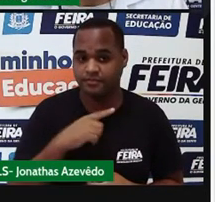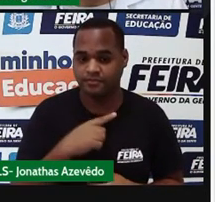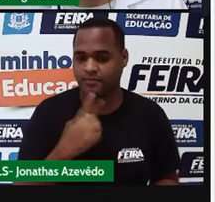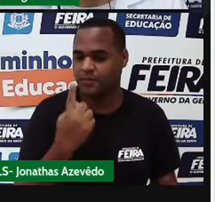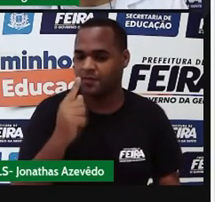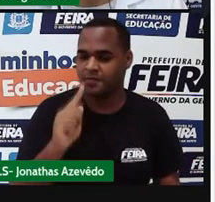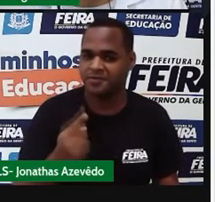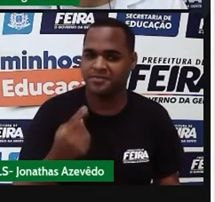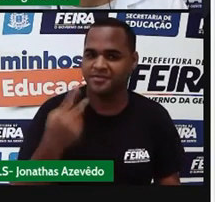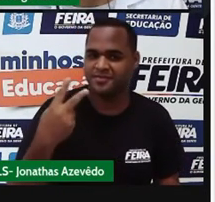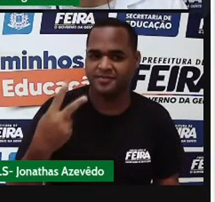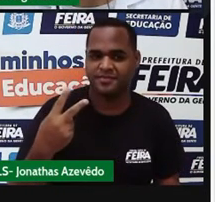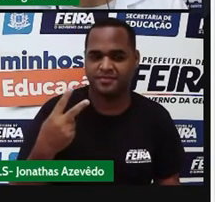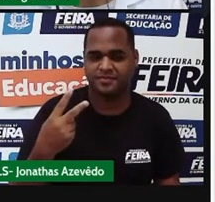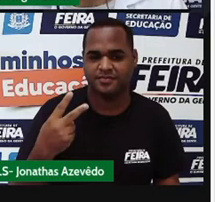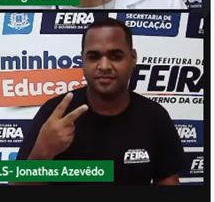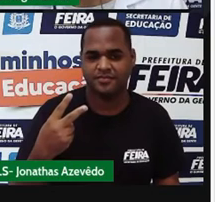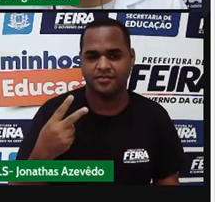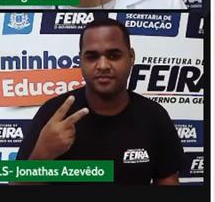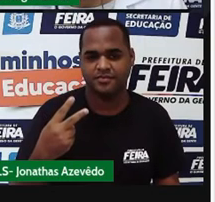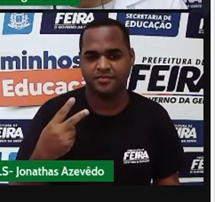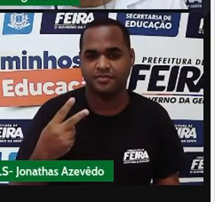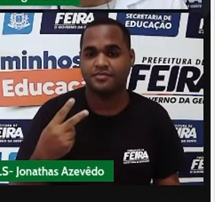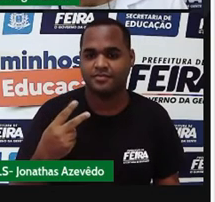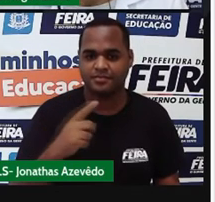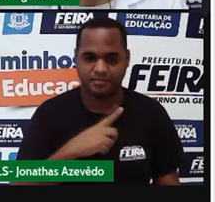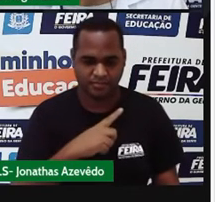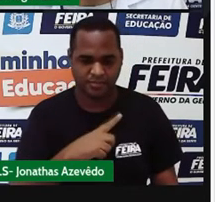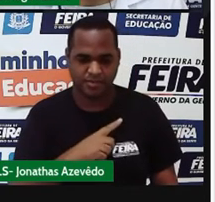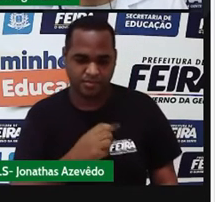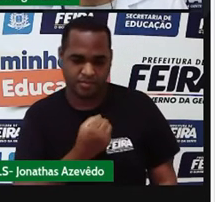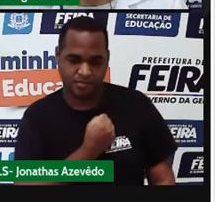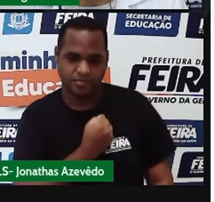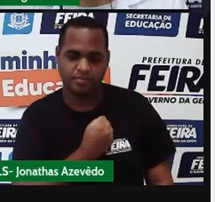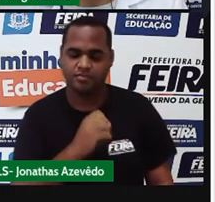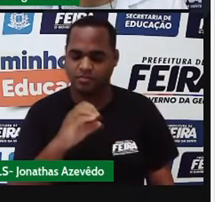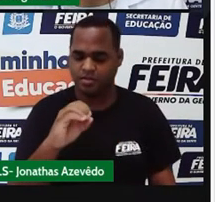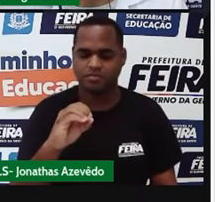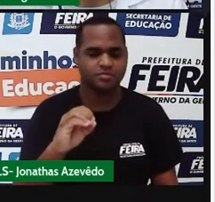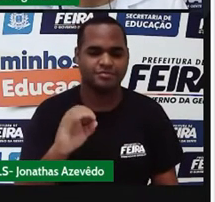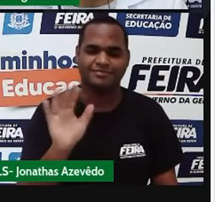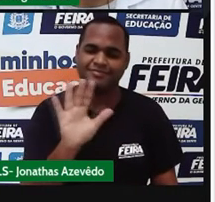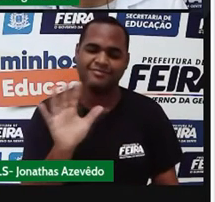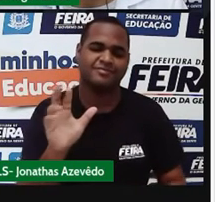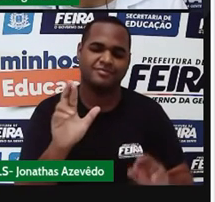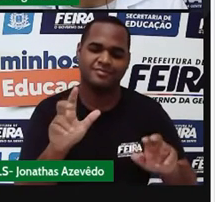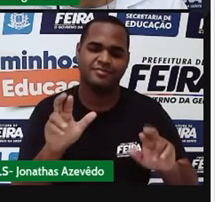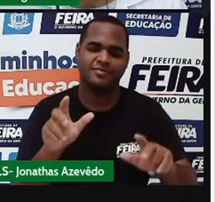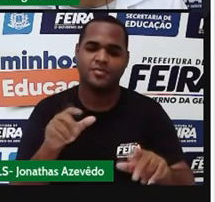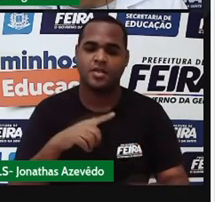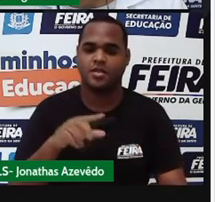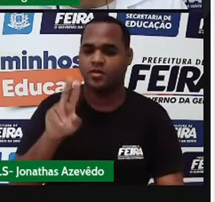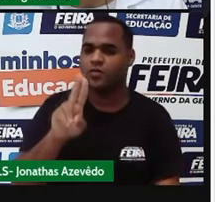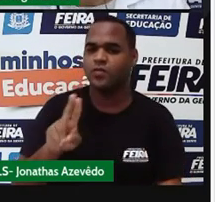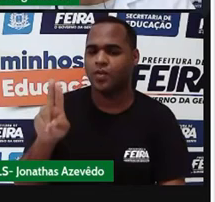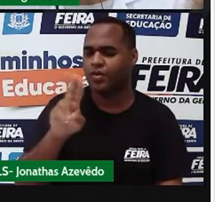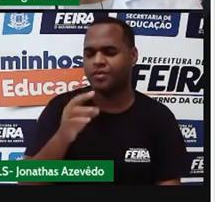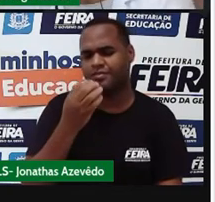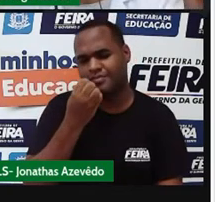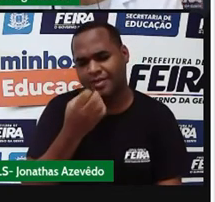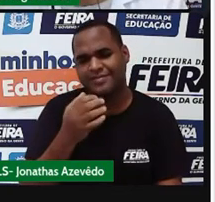veja aqui na frente da, não é mais 10 Então o que a gente usou aqui não vai servir